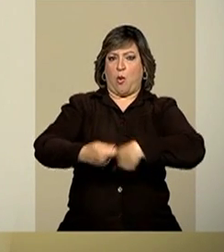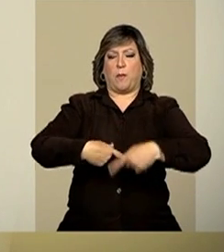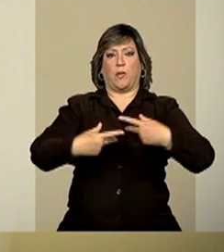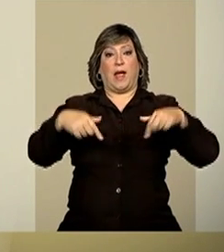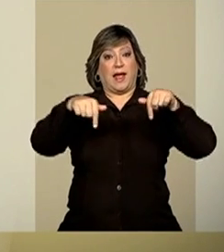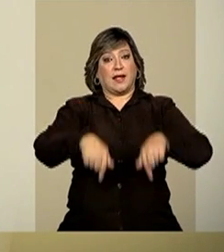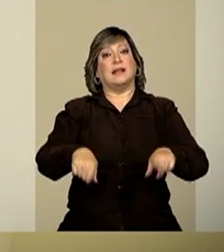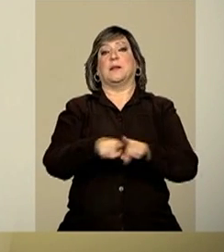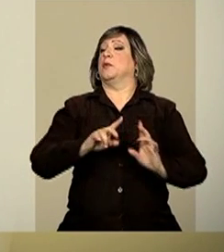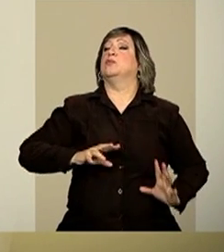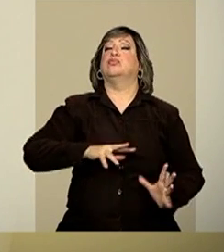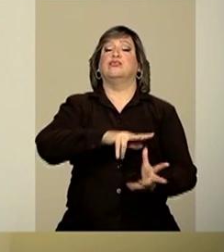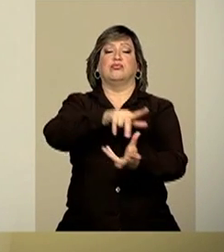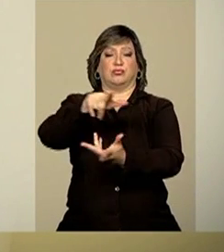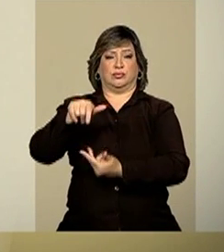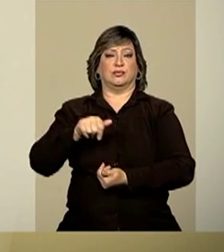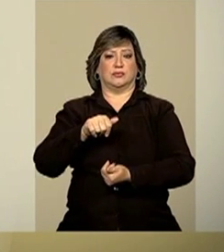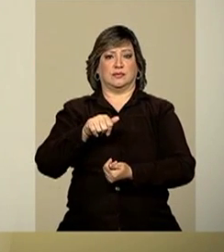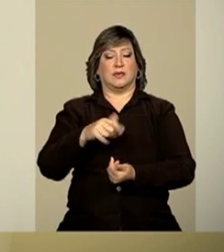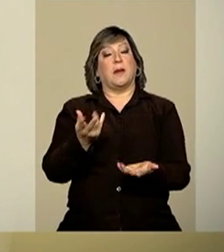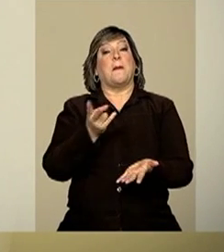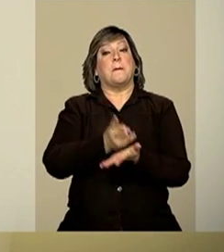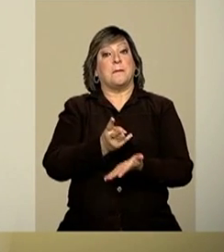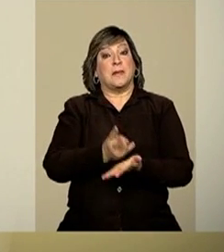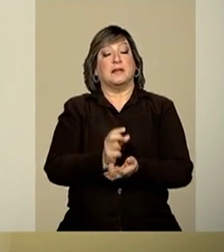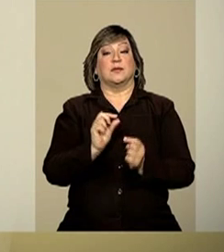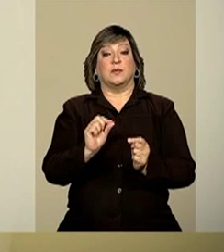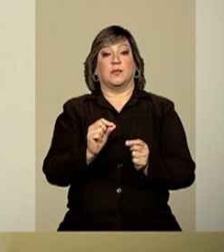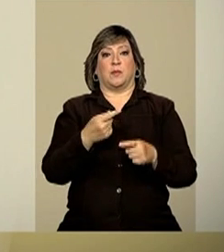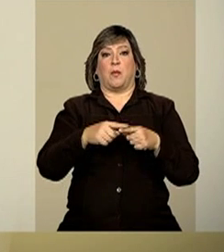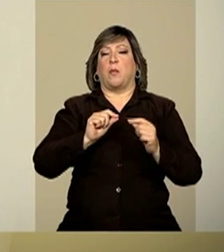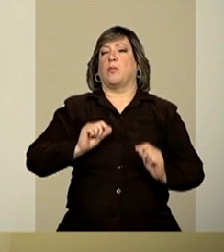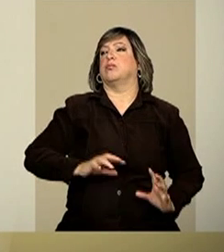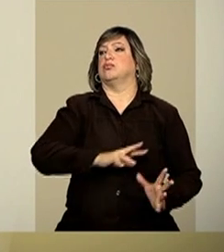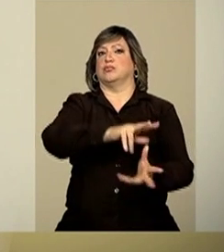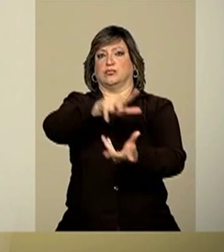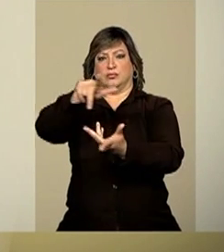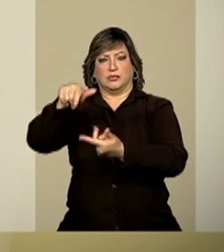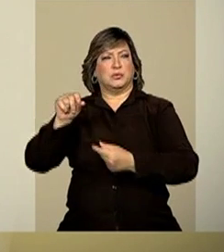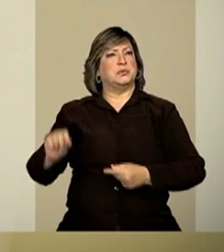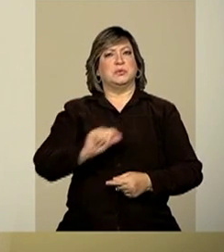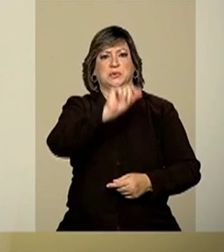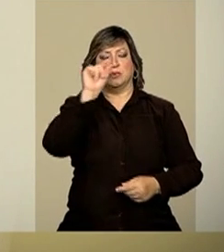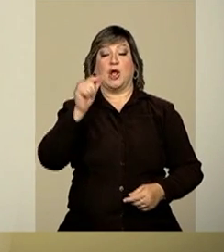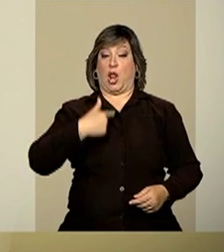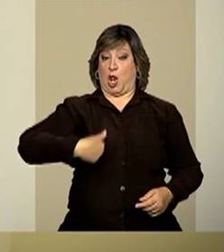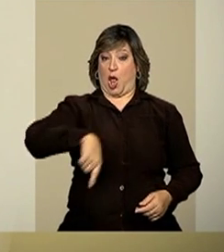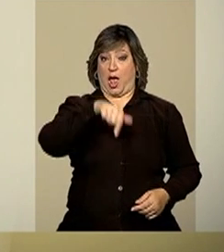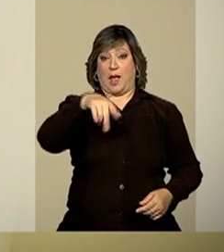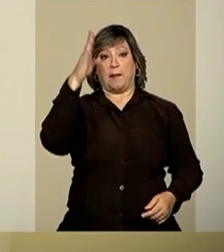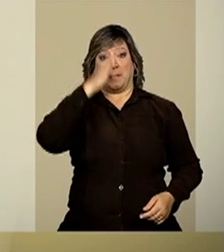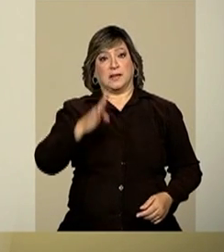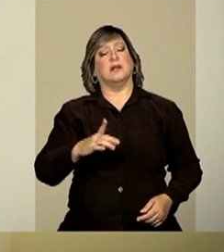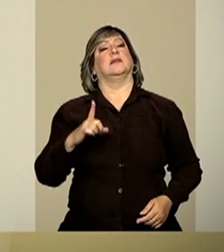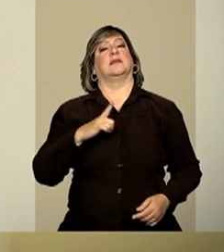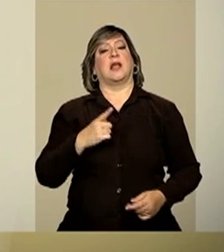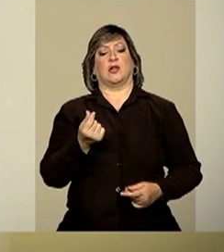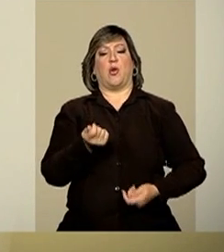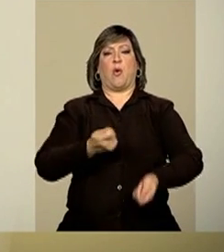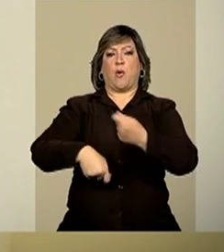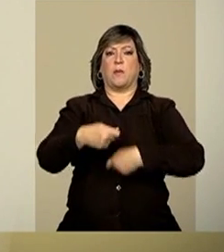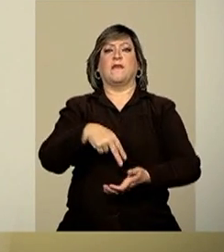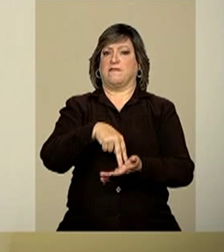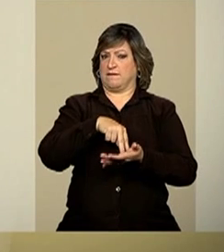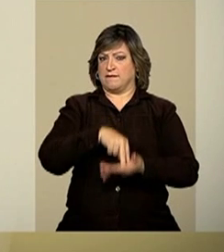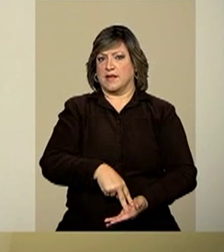no resto do mundo. Apesar da delicada conjuntura internacional, nossa economia continua firme e